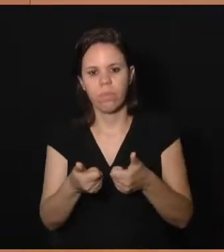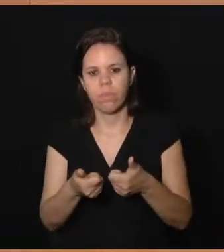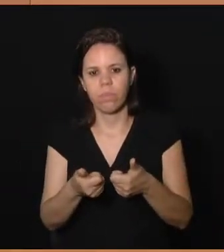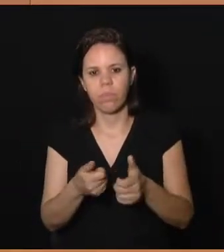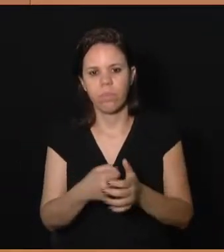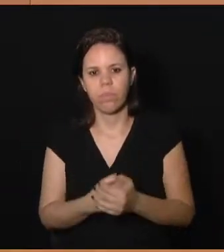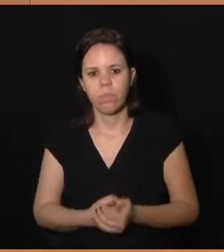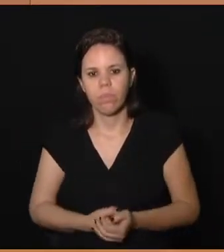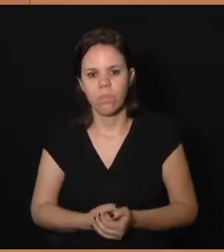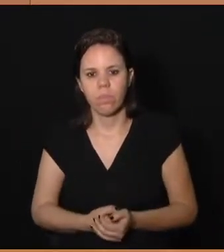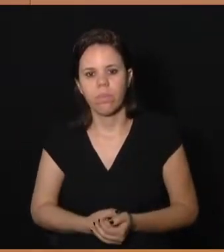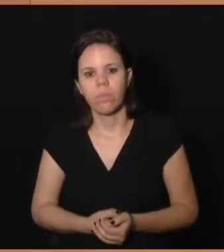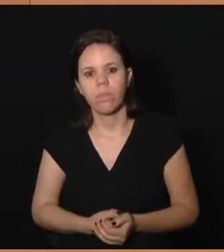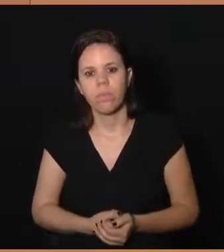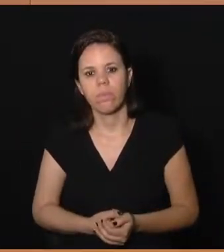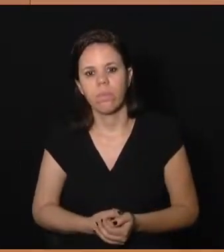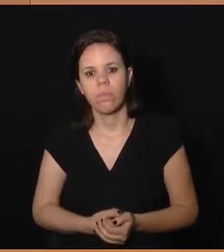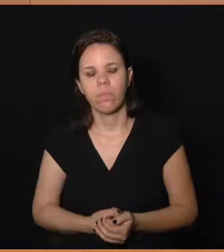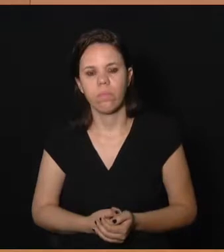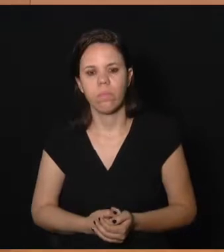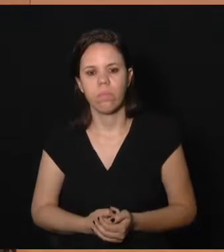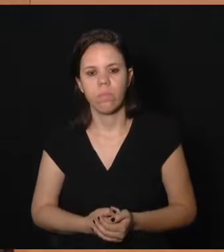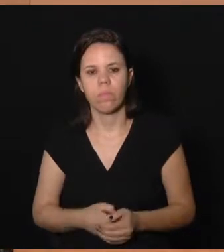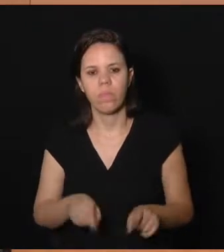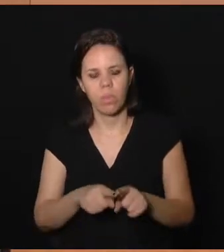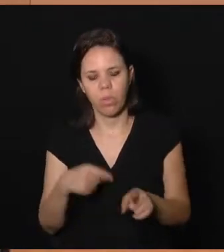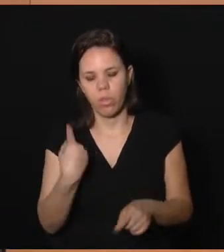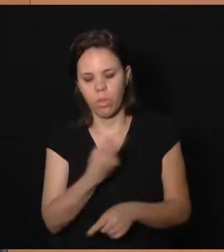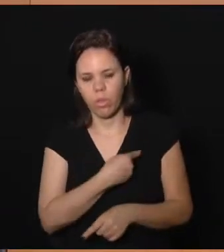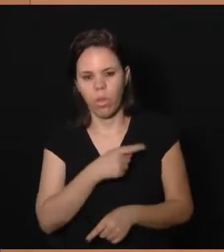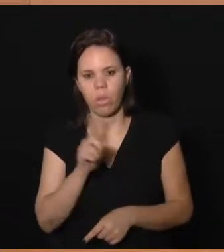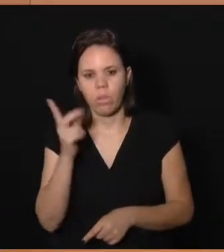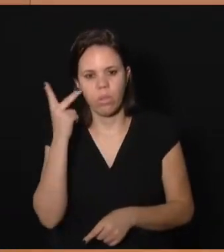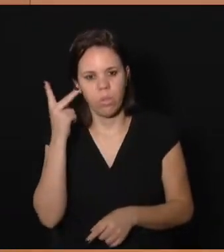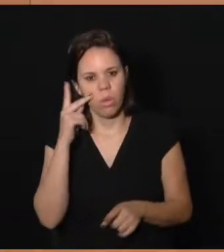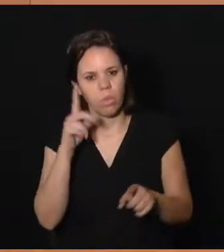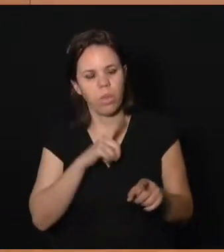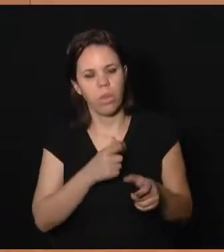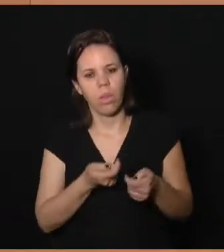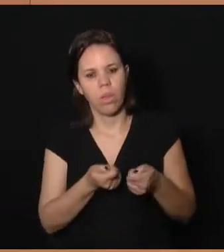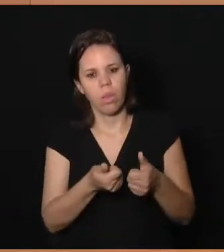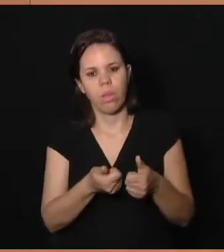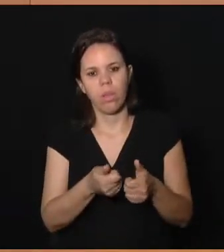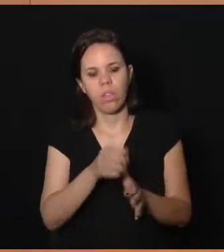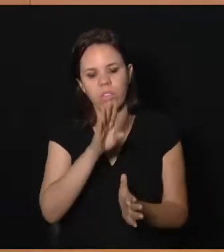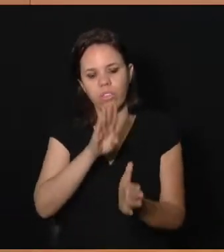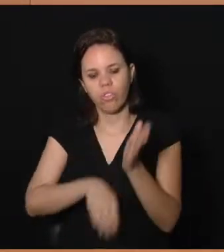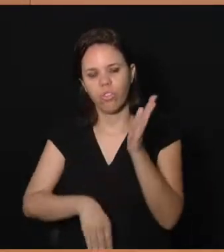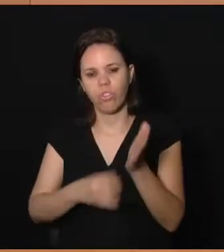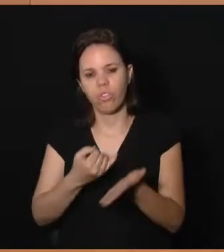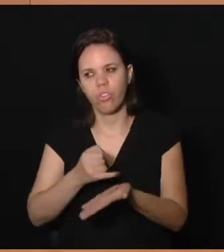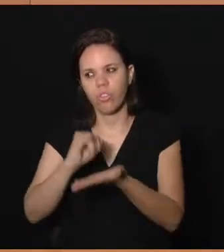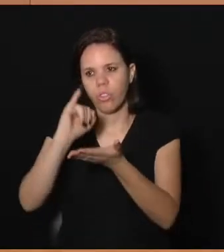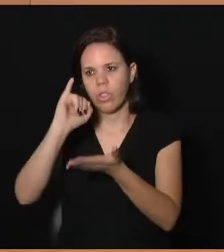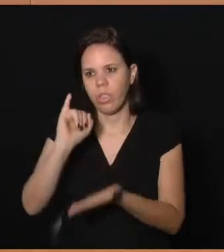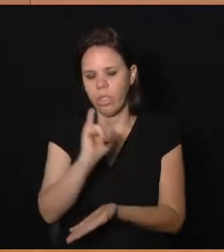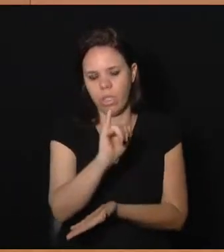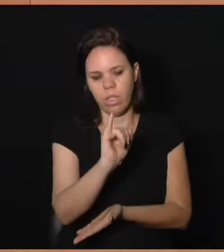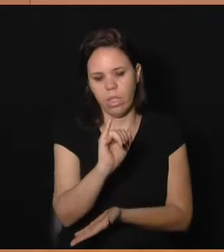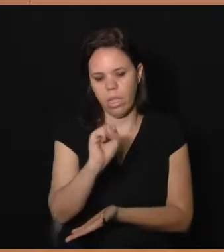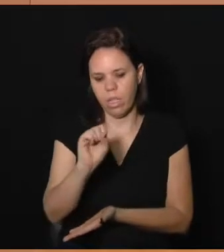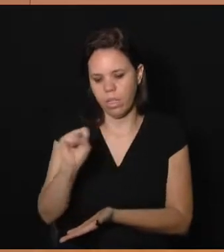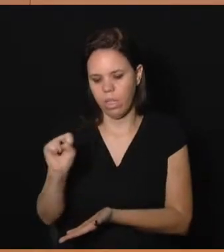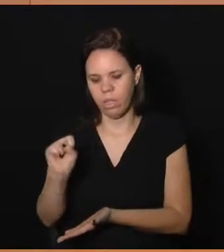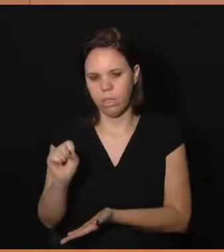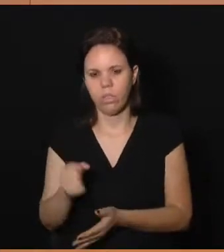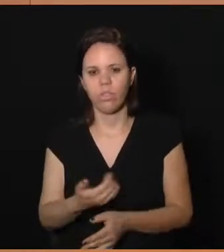fiscais, né? Nós, despachantes aduaneiros mesmo, em São Paulo, nós temos um benefício, a isenção do ISS que nós pagamos anual, porque o